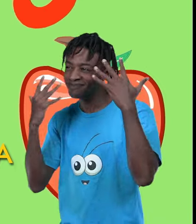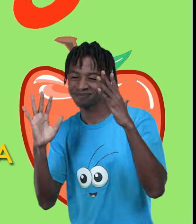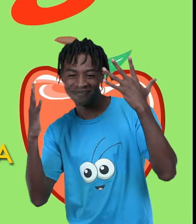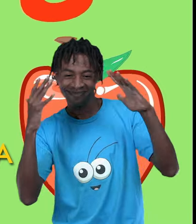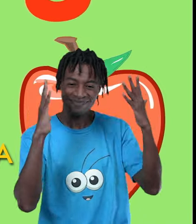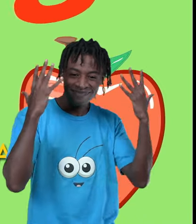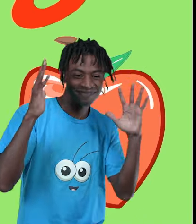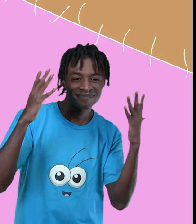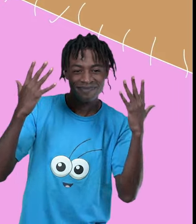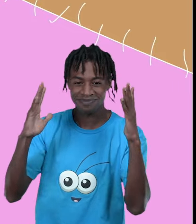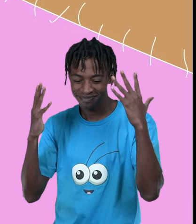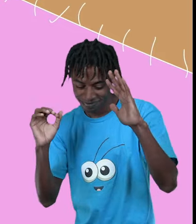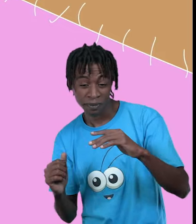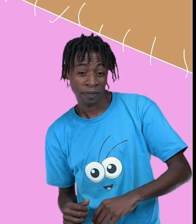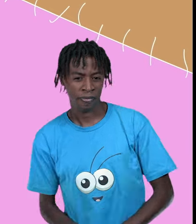viva Mariana